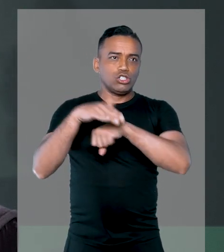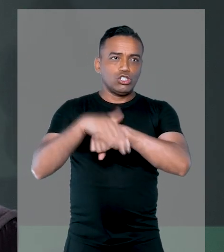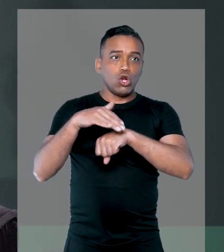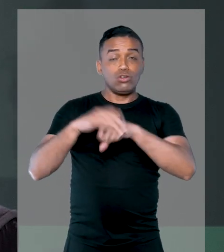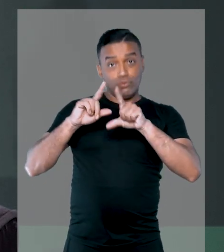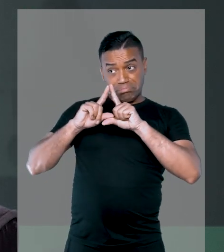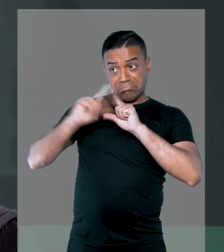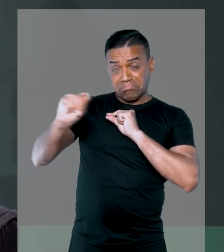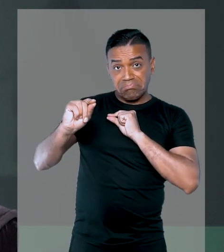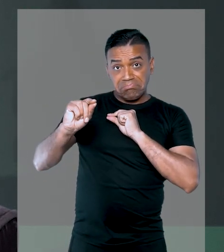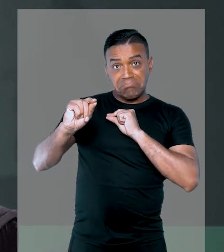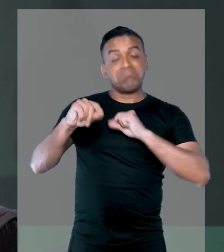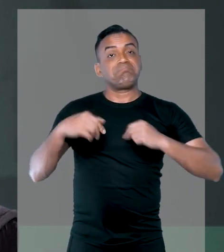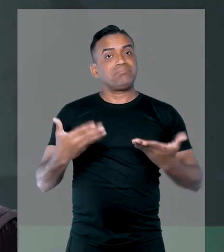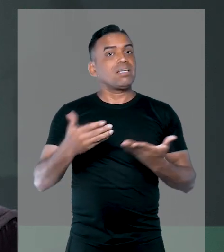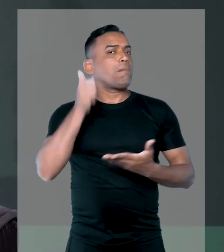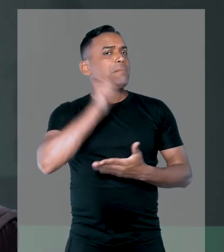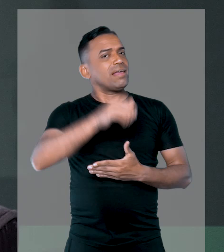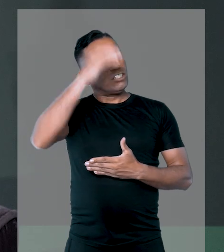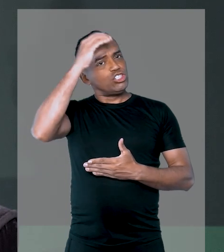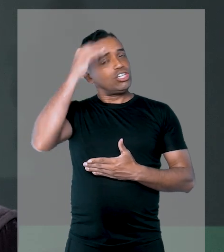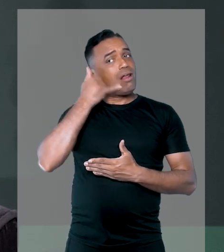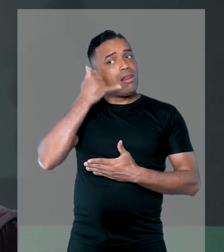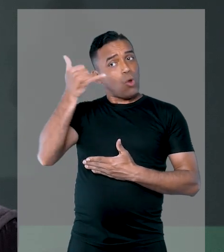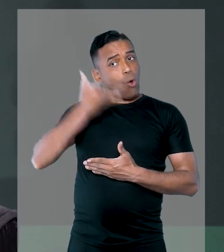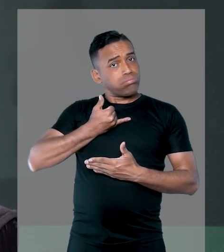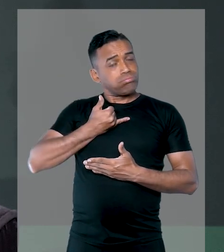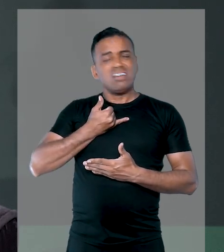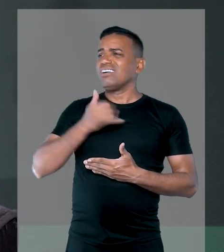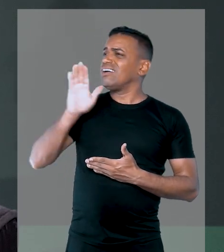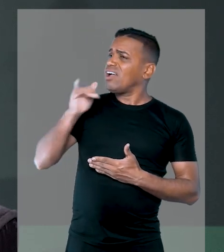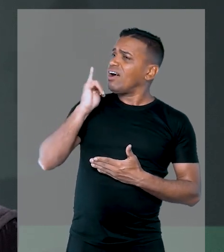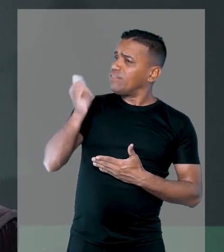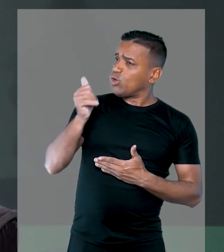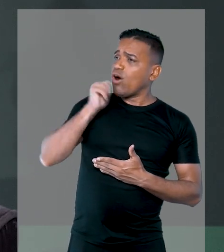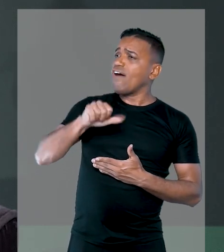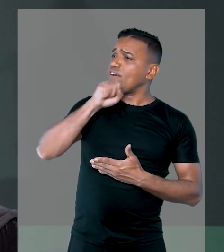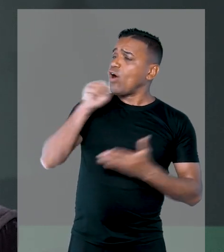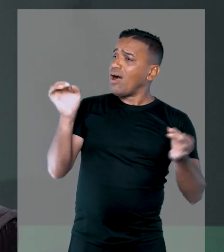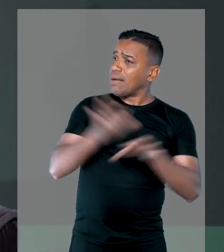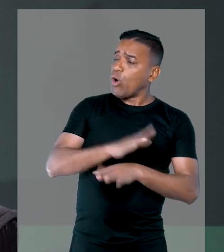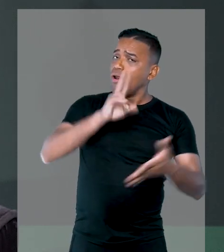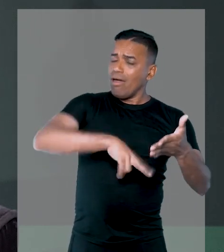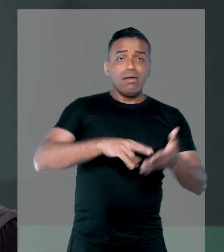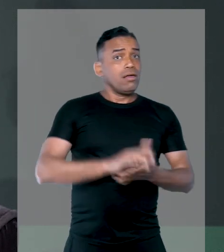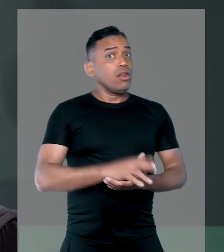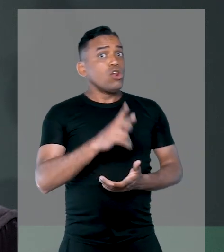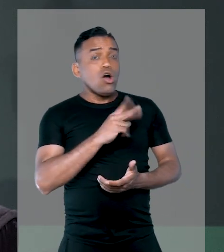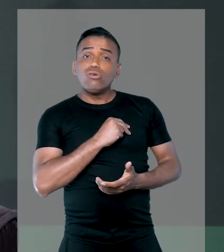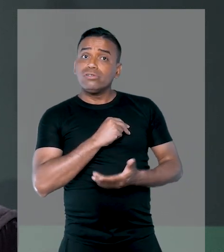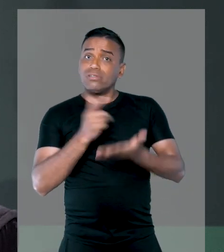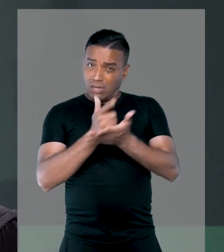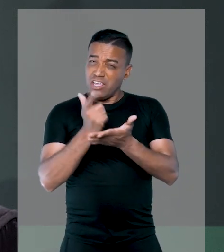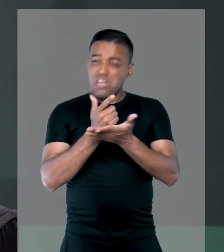noite, eu fui embora. Aí a minha tia me ligou e falou assim, sua avó te avisou? Ela já terminou de ler o livro. Eu falei assim, gente, tudo bem,